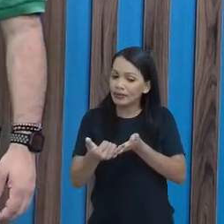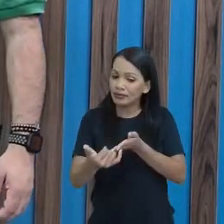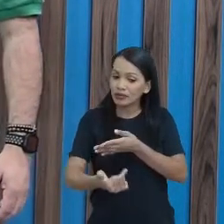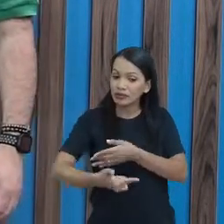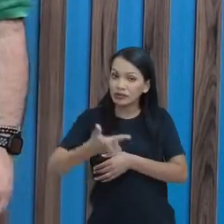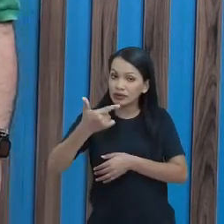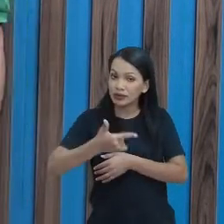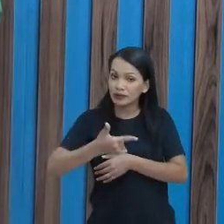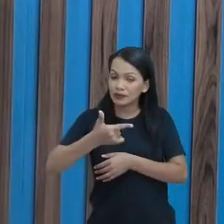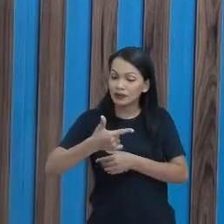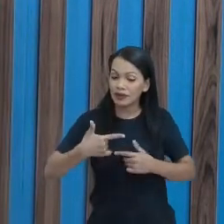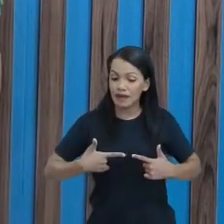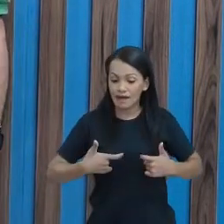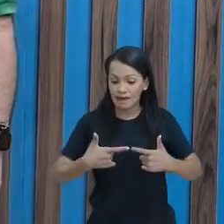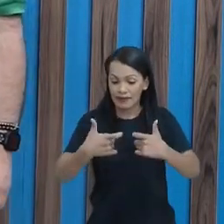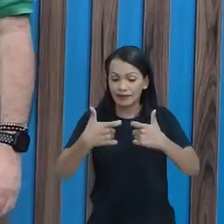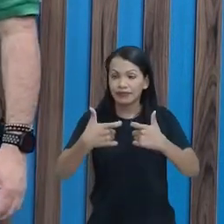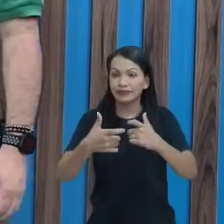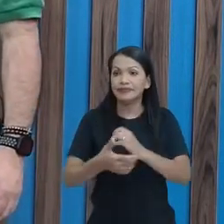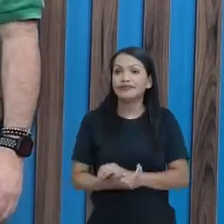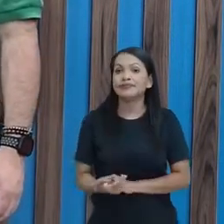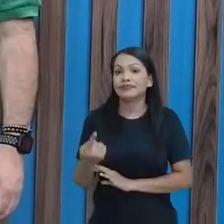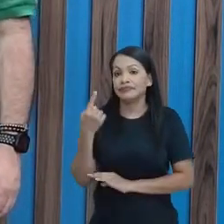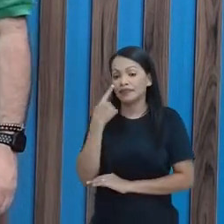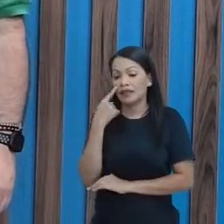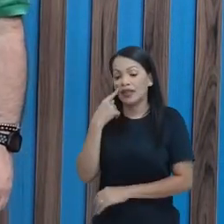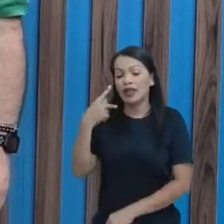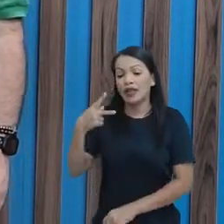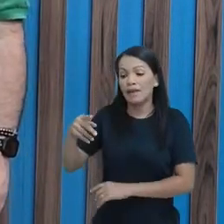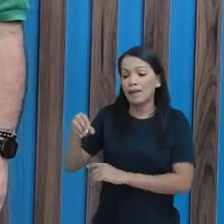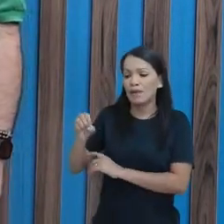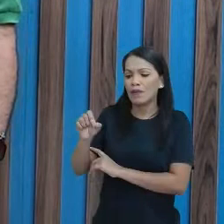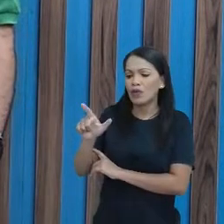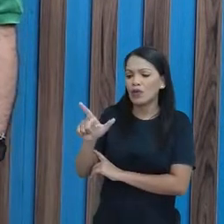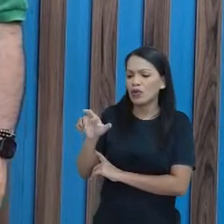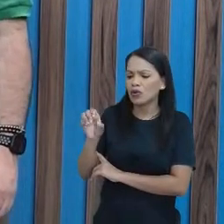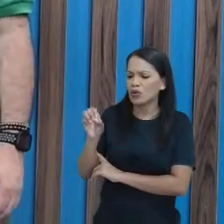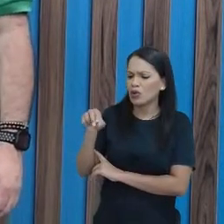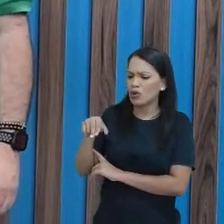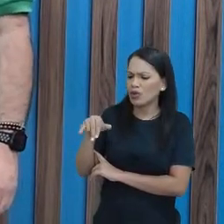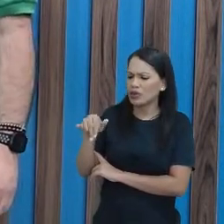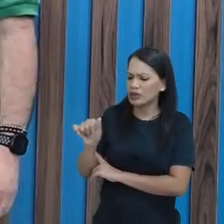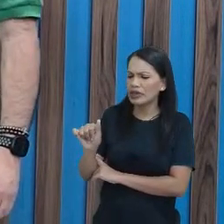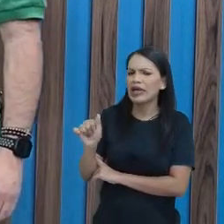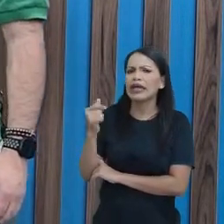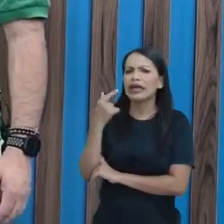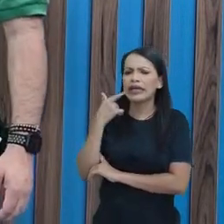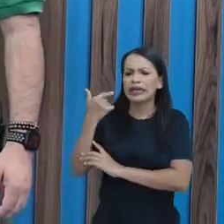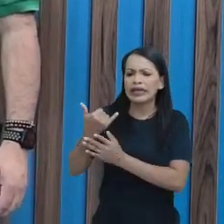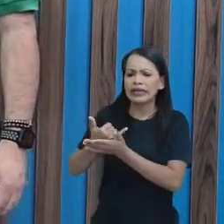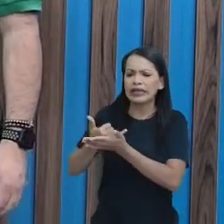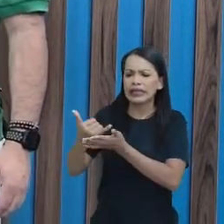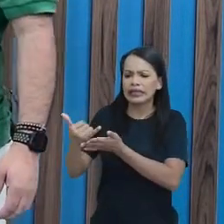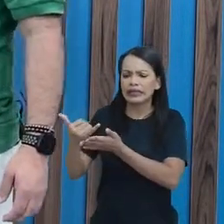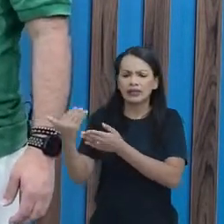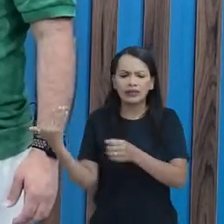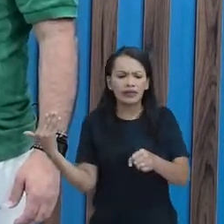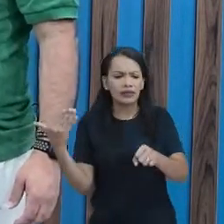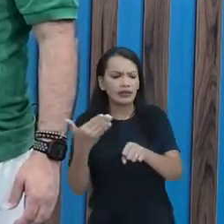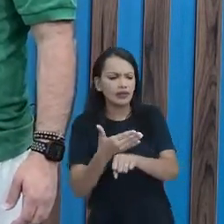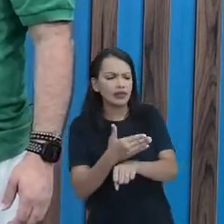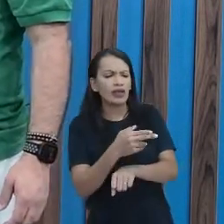E daqui da Polônia, certo, ela inicia um processo, né, de invasão da